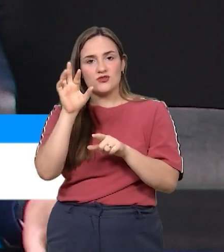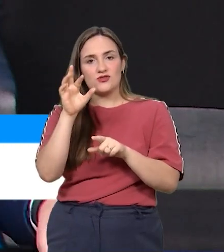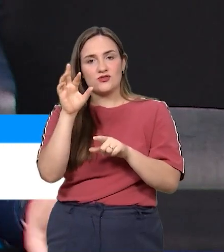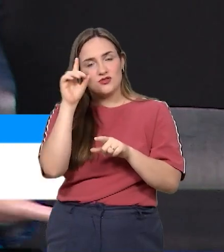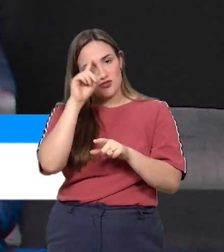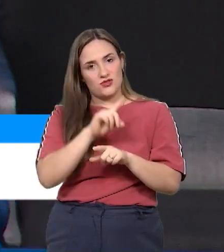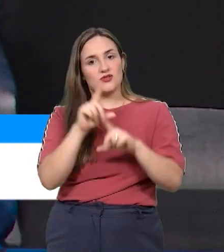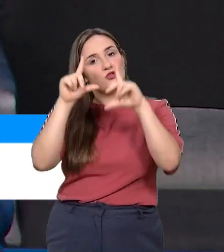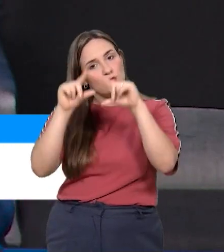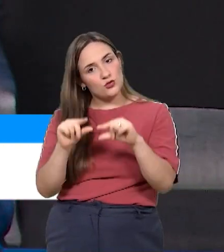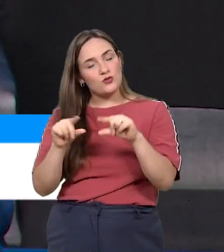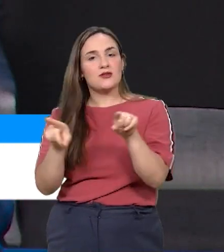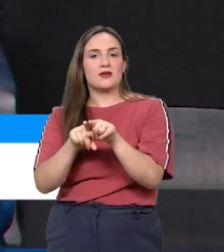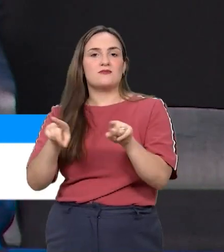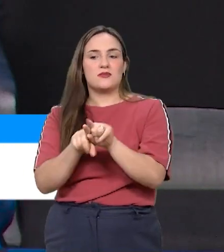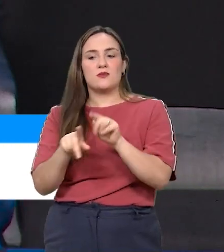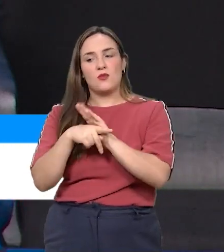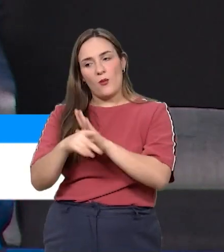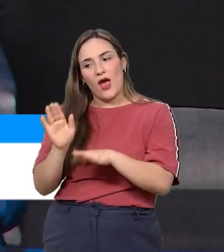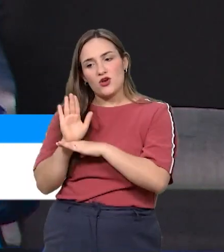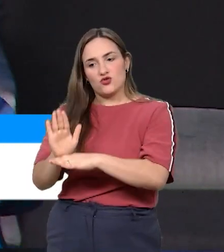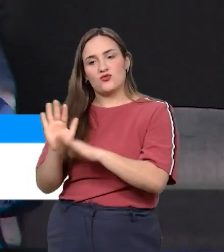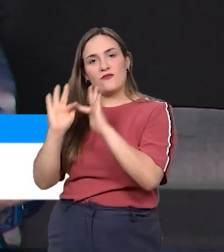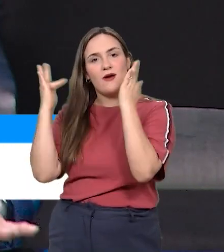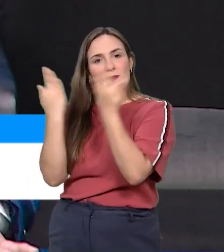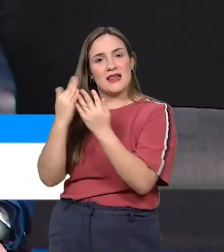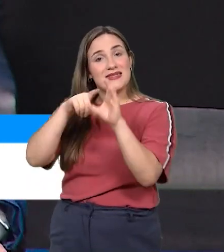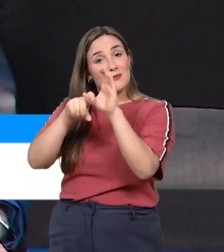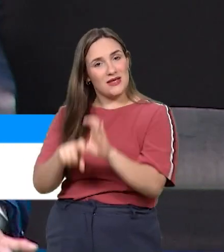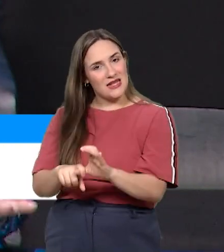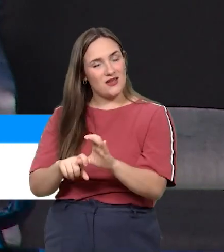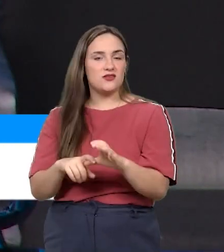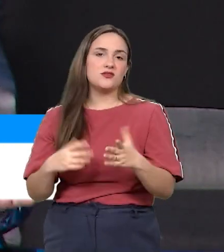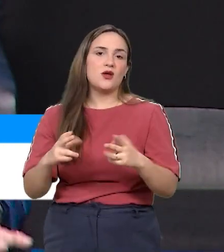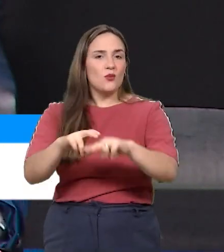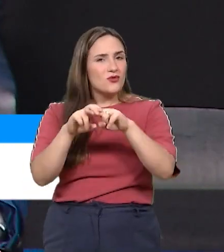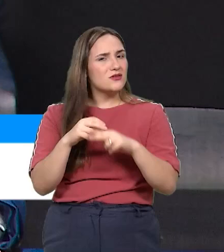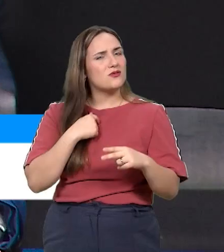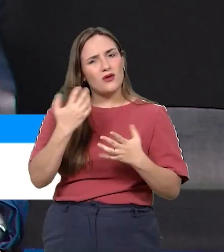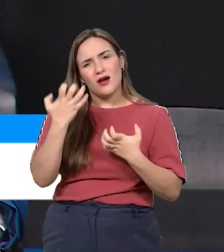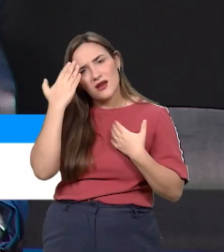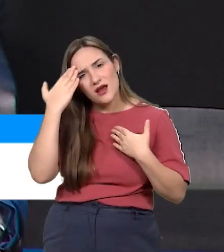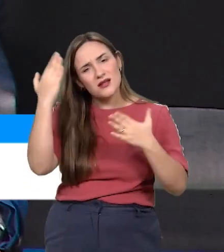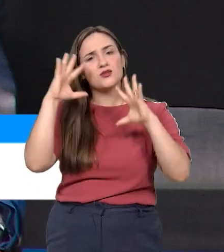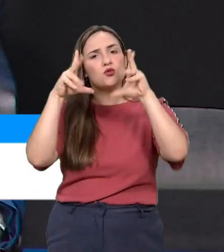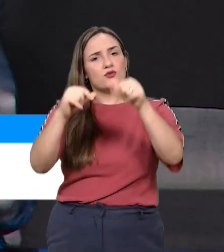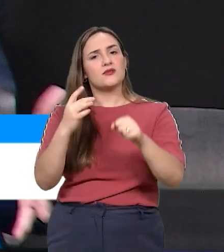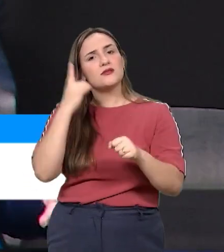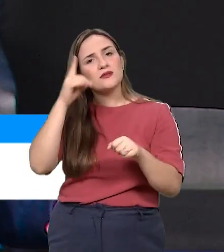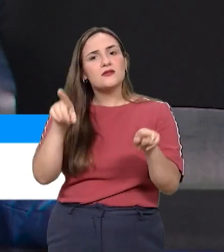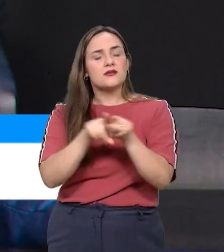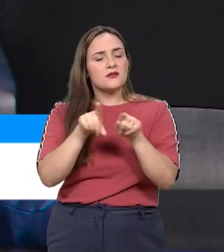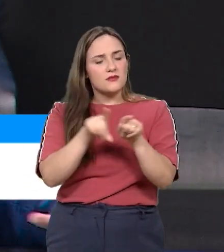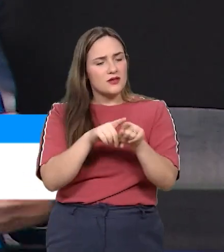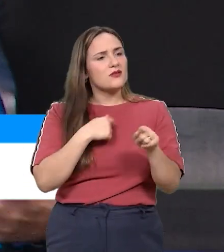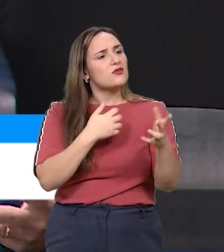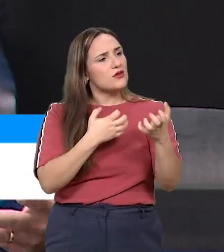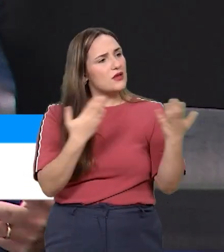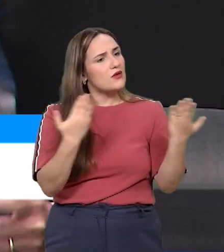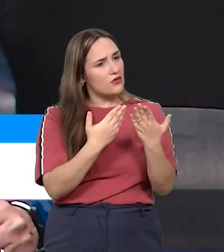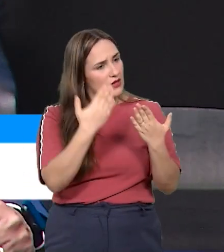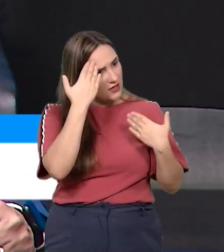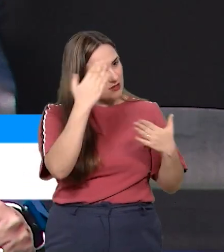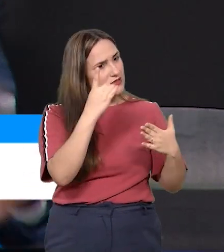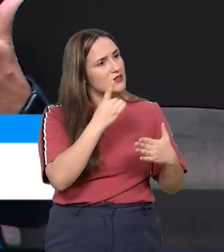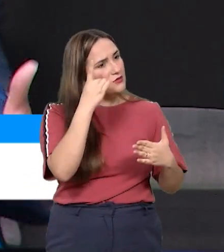participação familiar. Então, assim, o agradecimento a todos os membros da comissão, a todos os deputados e até aos deputados que